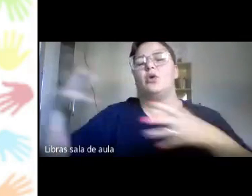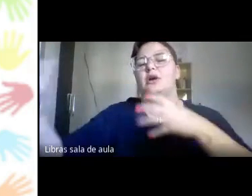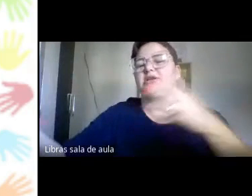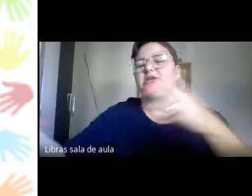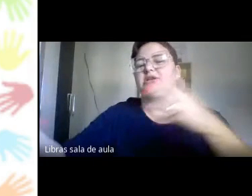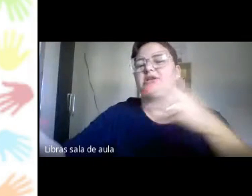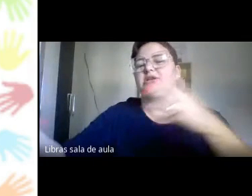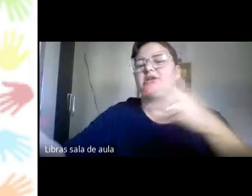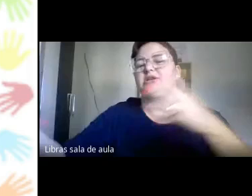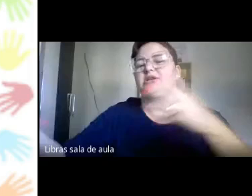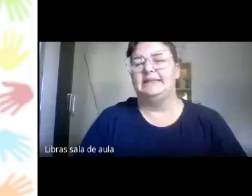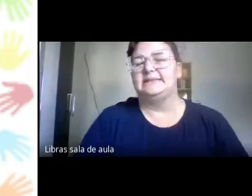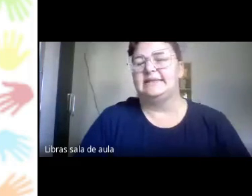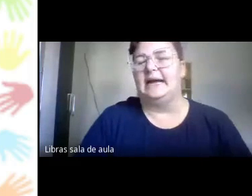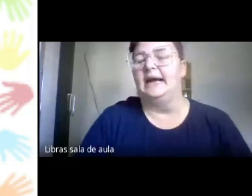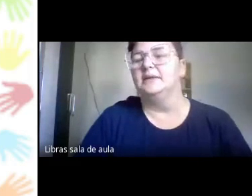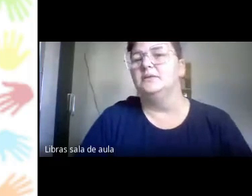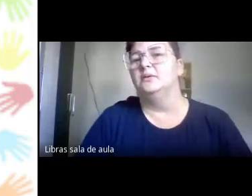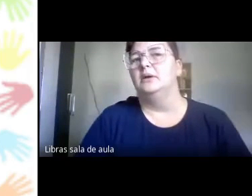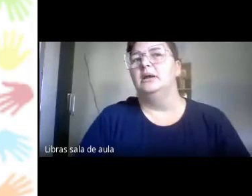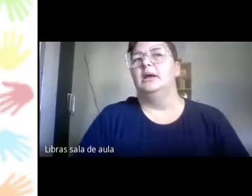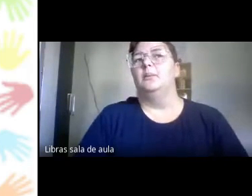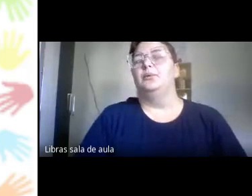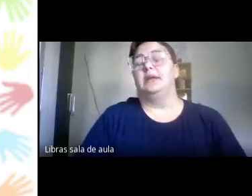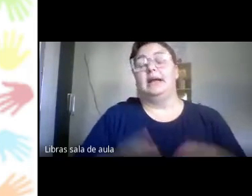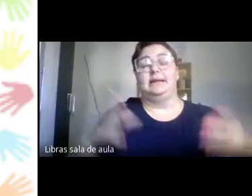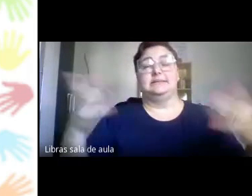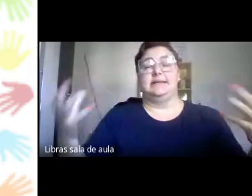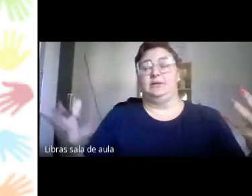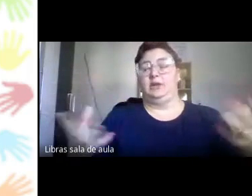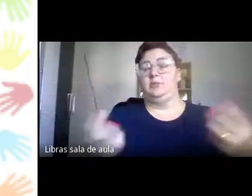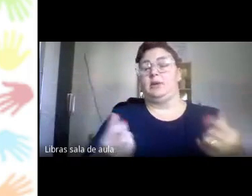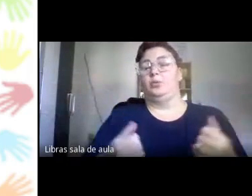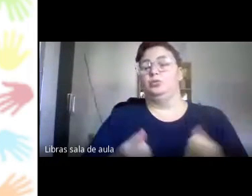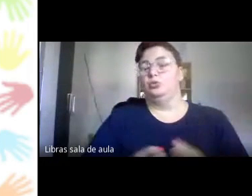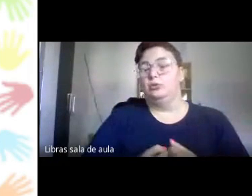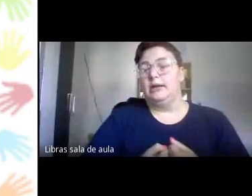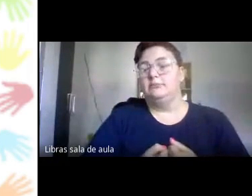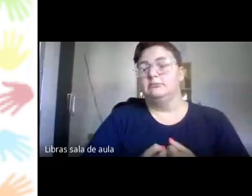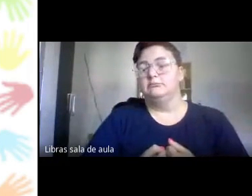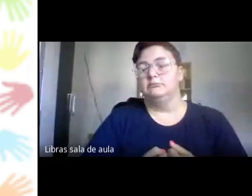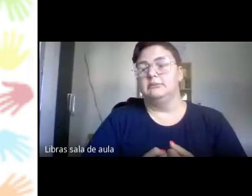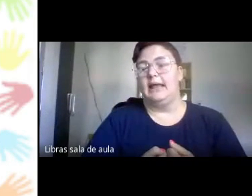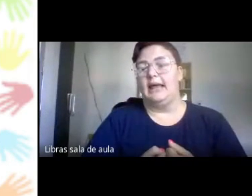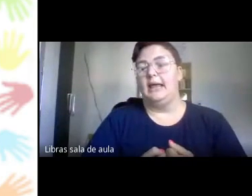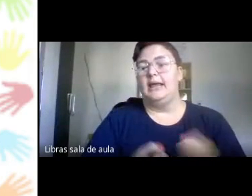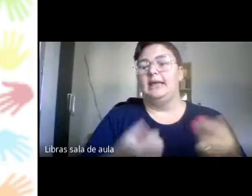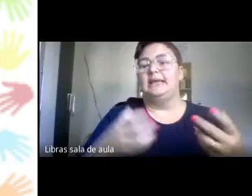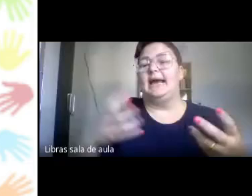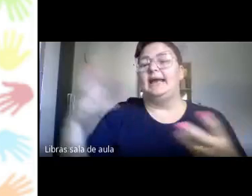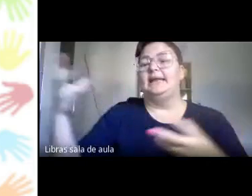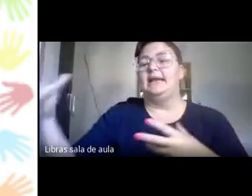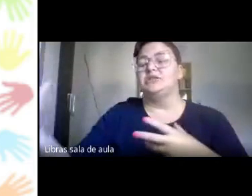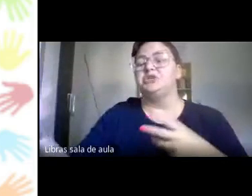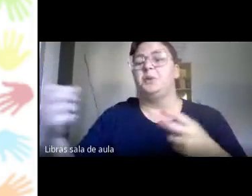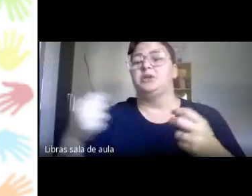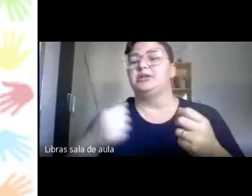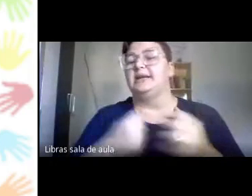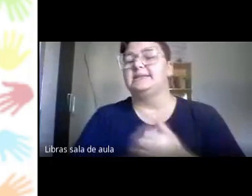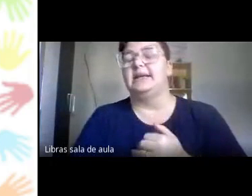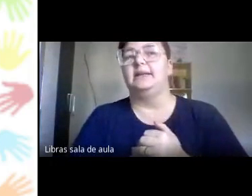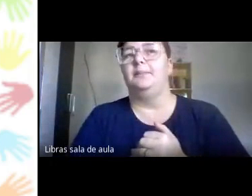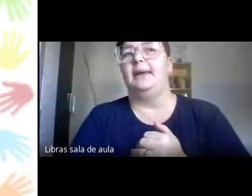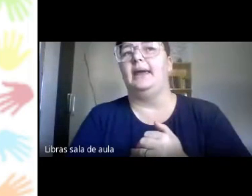com cores diferentes para cada estado, porque cada estado tem uma cultura, né? E ali a gente